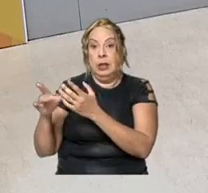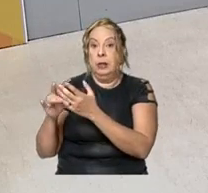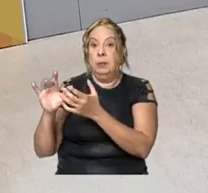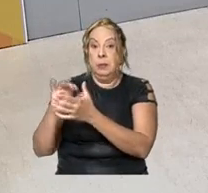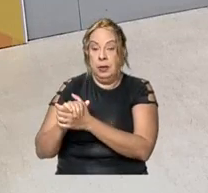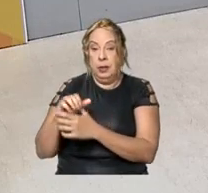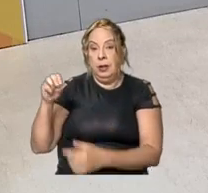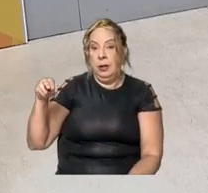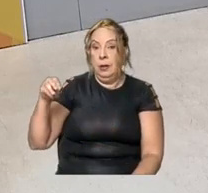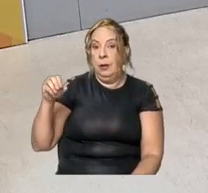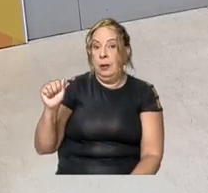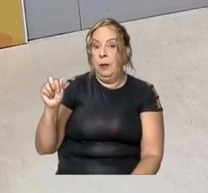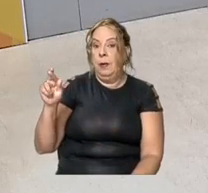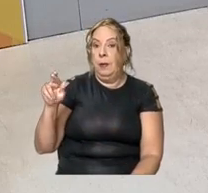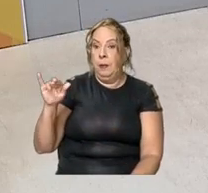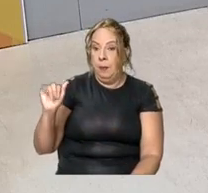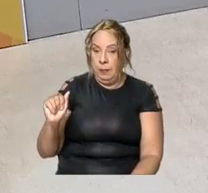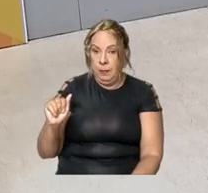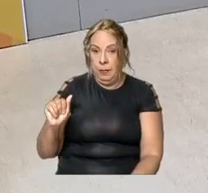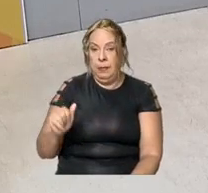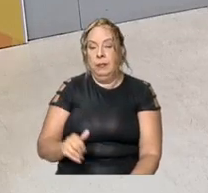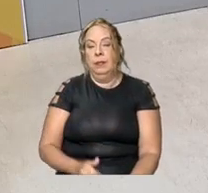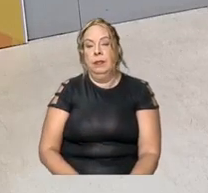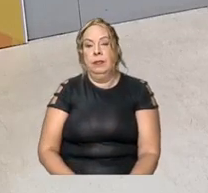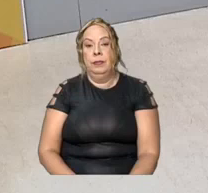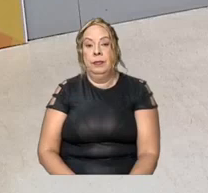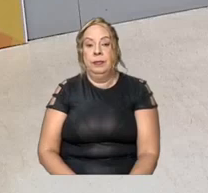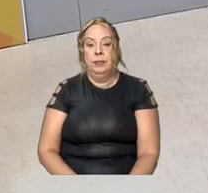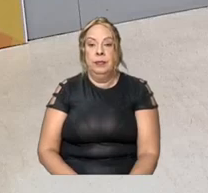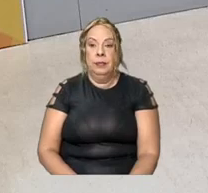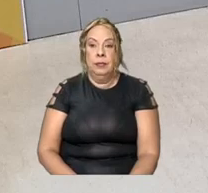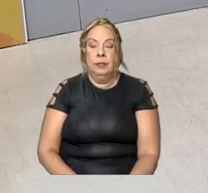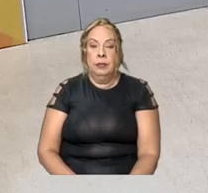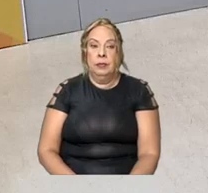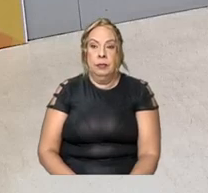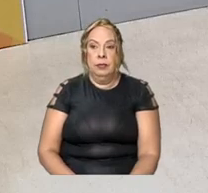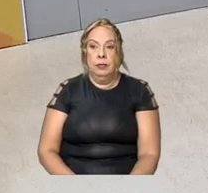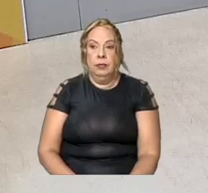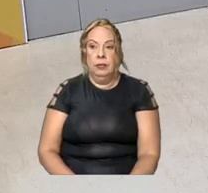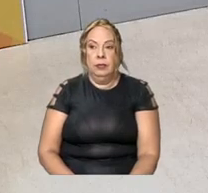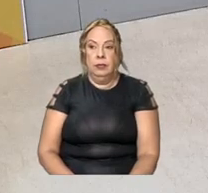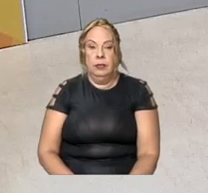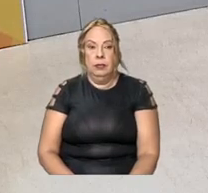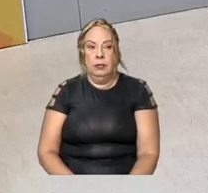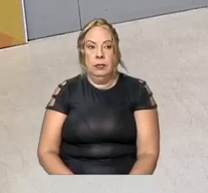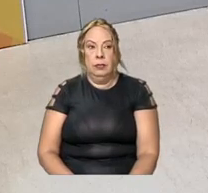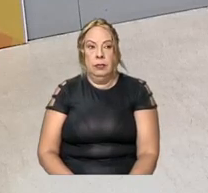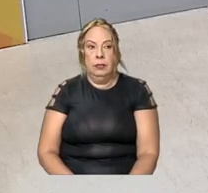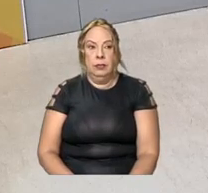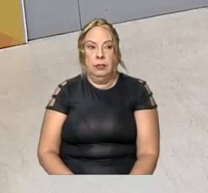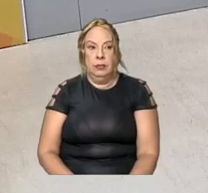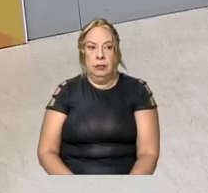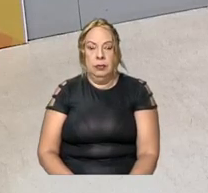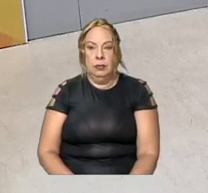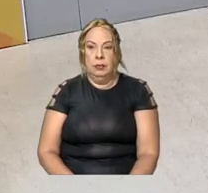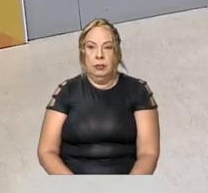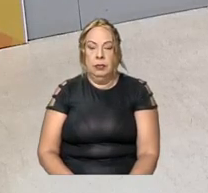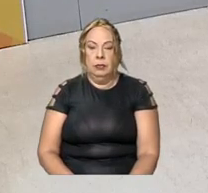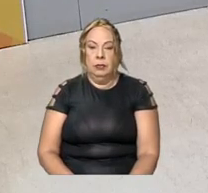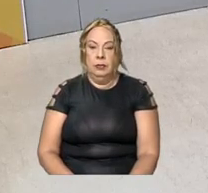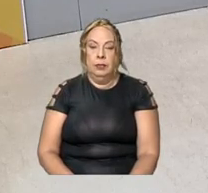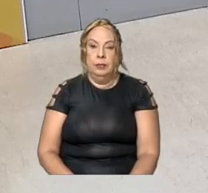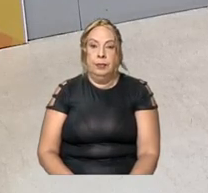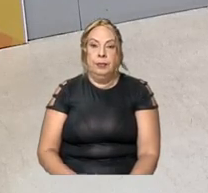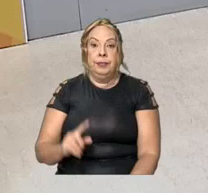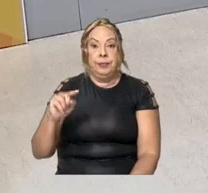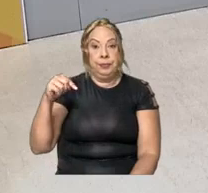Maria das Graças, você viu que um esposo colocou no nome da esposa e deu certo. Faz isso